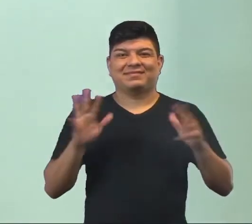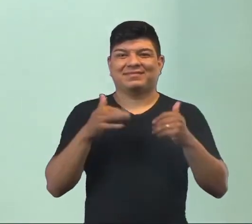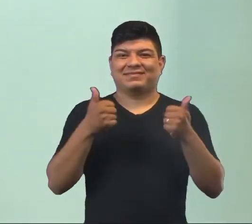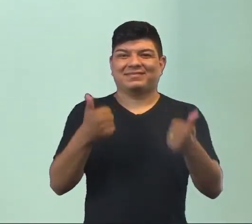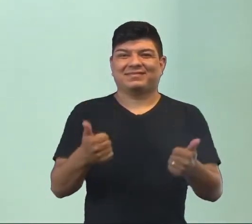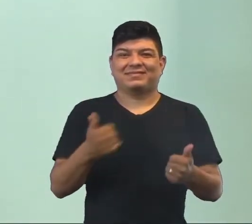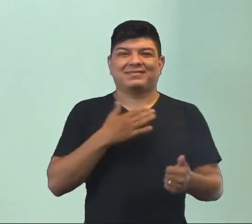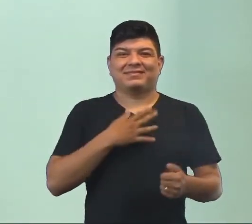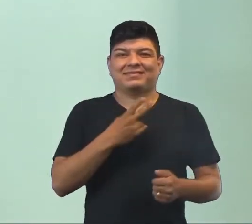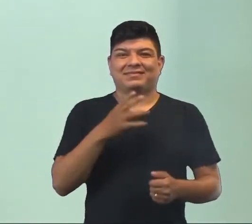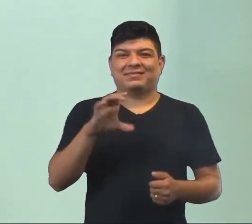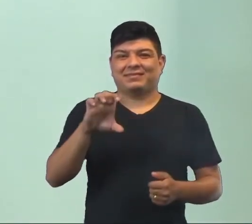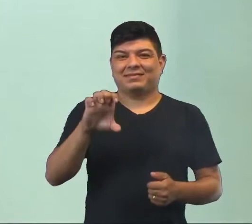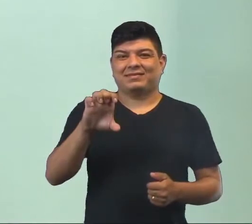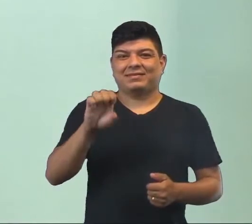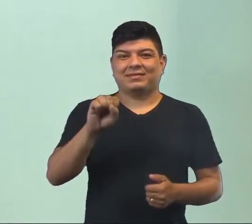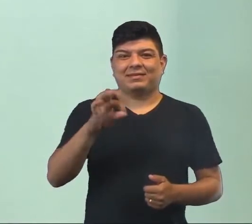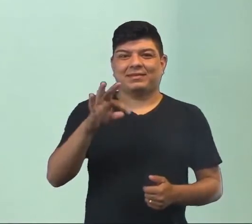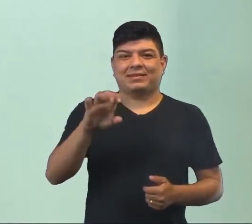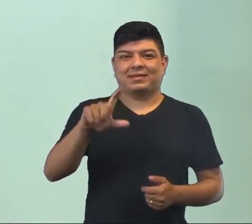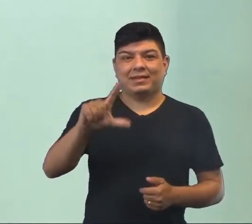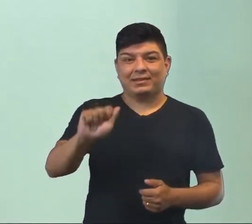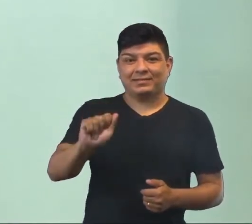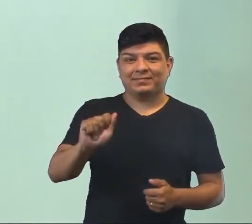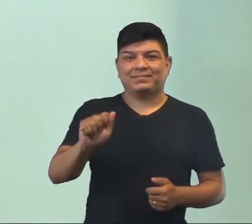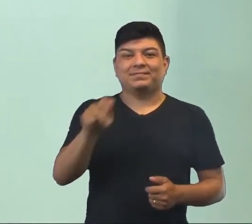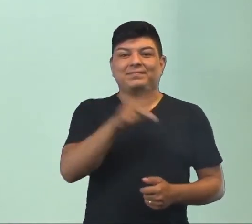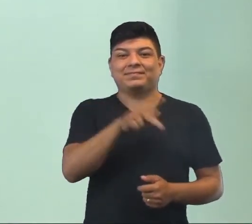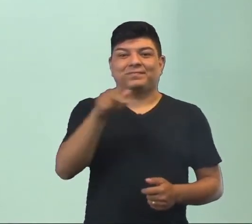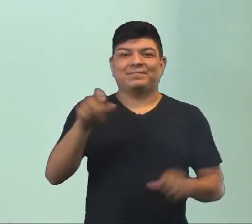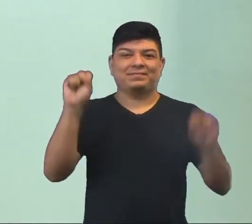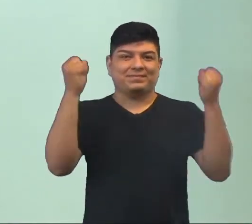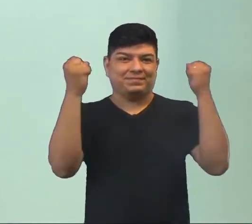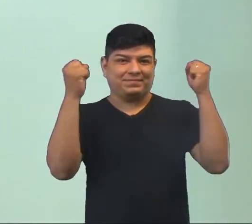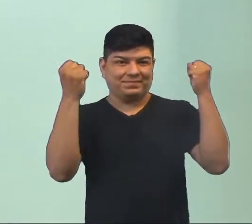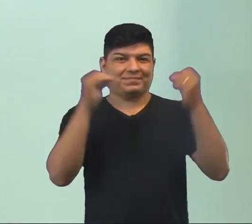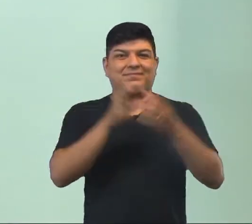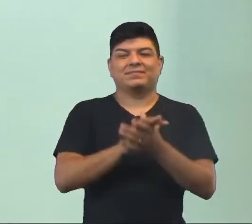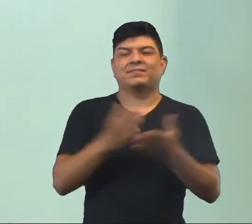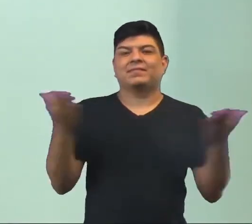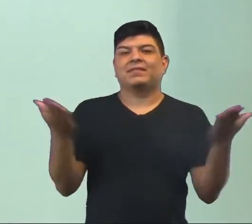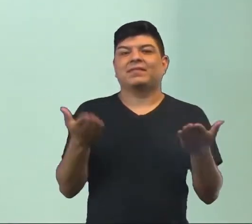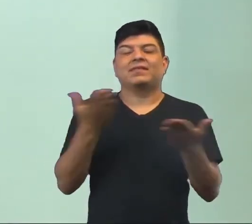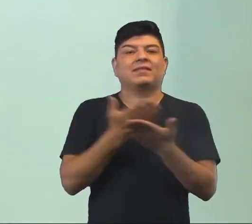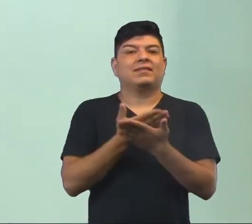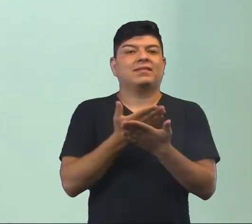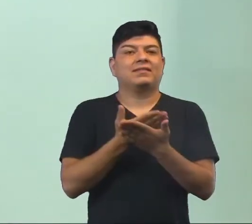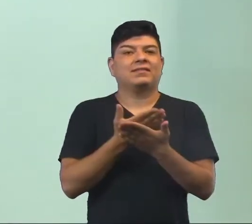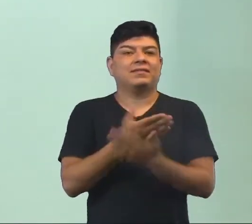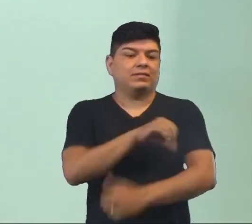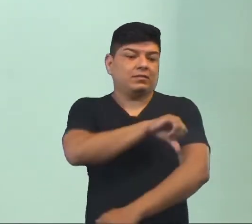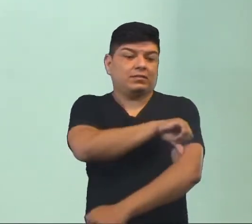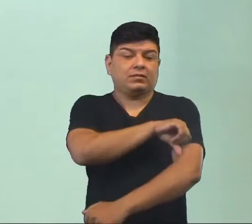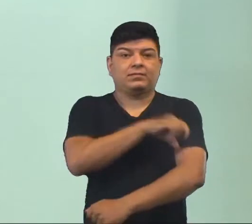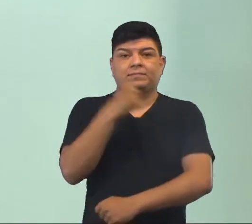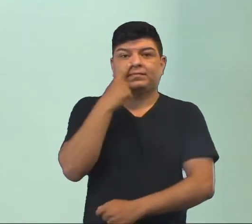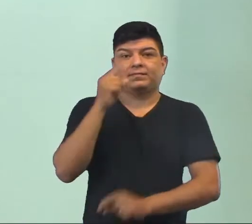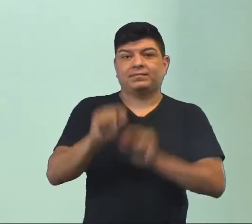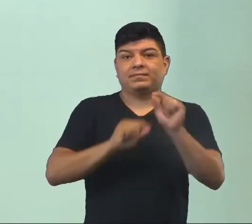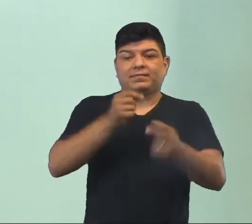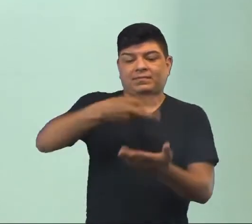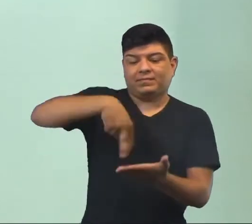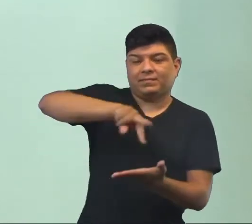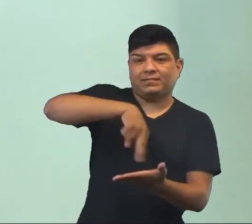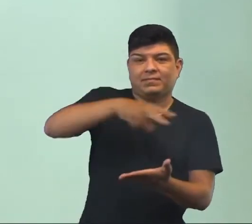Olá, tudo bem? Eu sou a professora Estela, professora de Educação Física, e para a nossa aula de hoje, do 9º ano, nós vamos ver um pouquinho sobre as